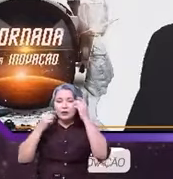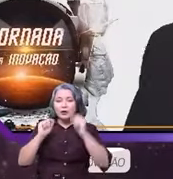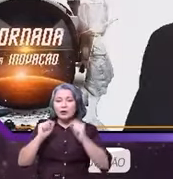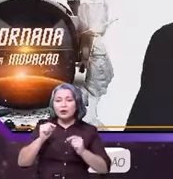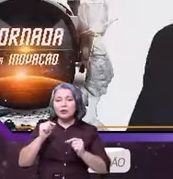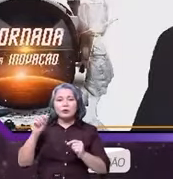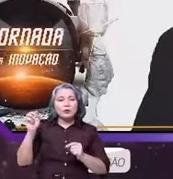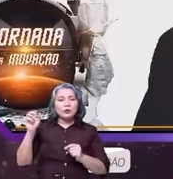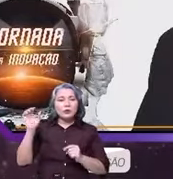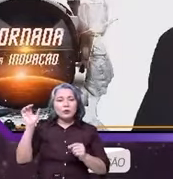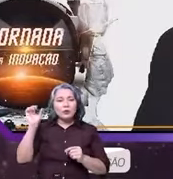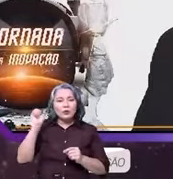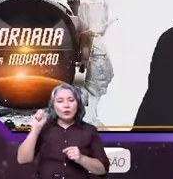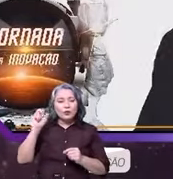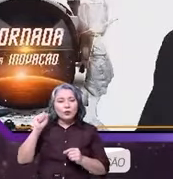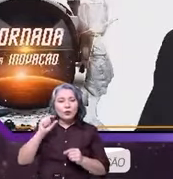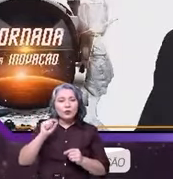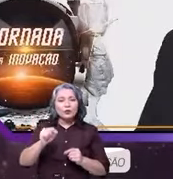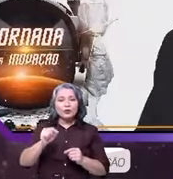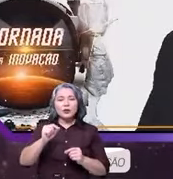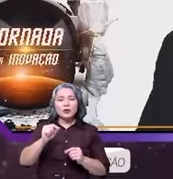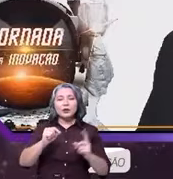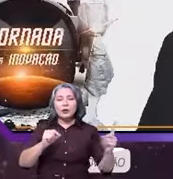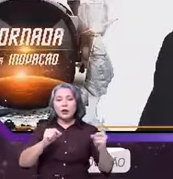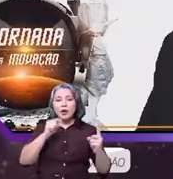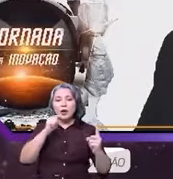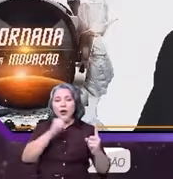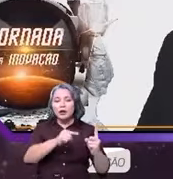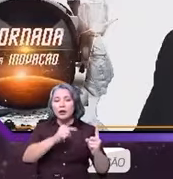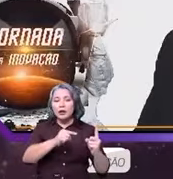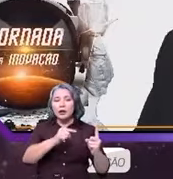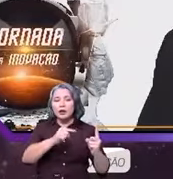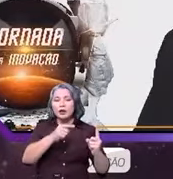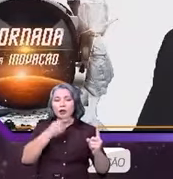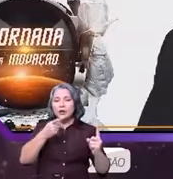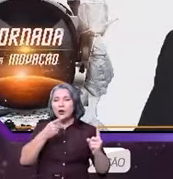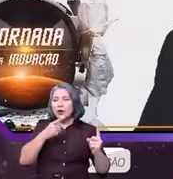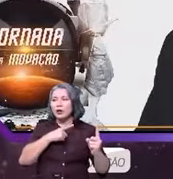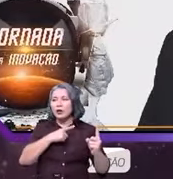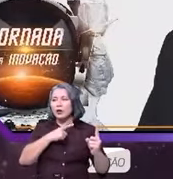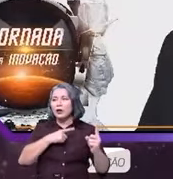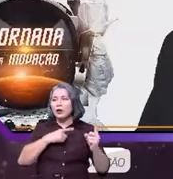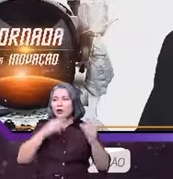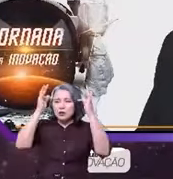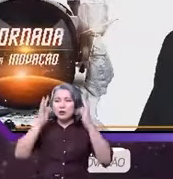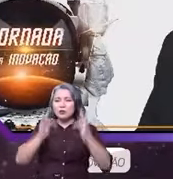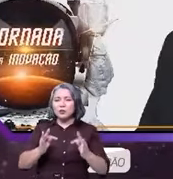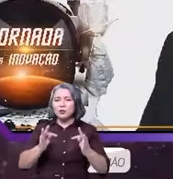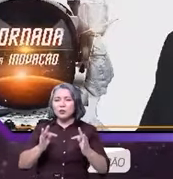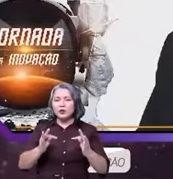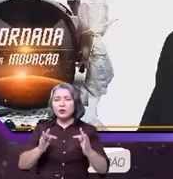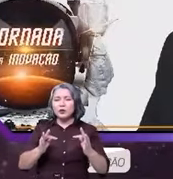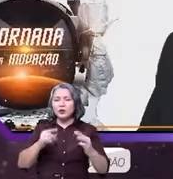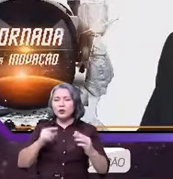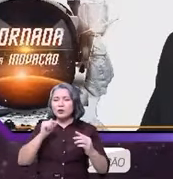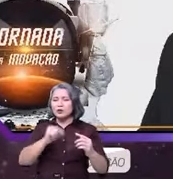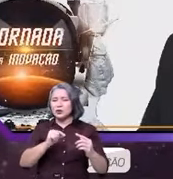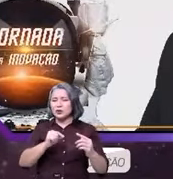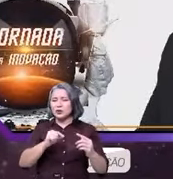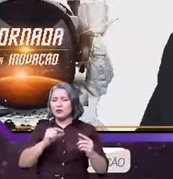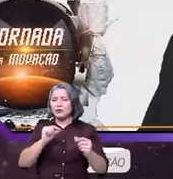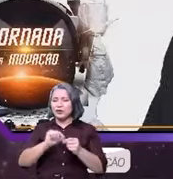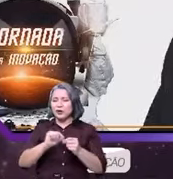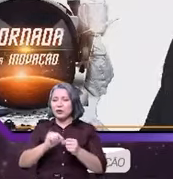vi por parte da testemunha nenhum tipo de depoimento em função de qual é o percentual de êxito de